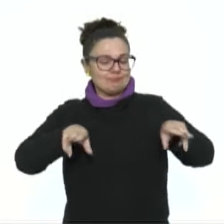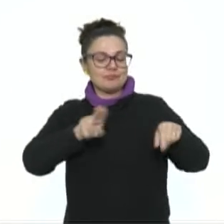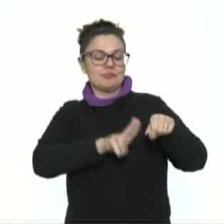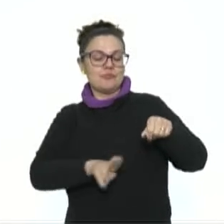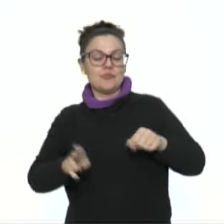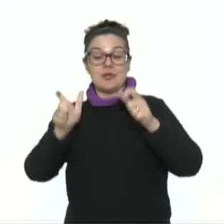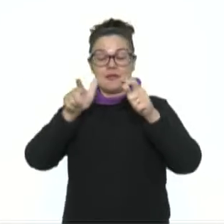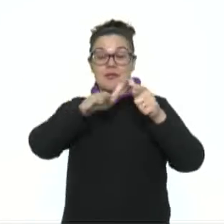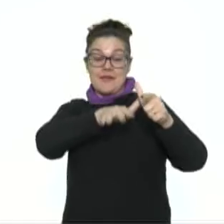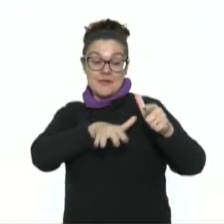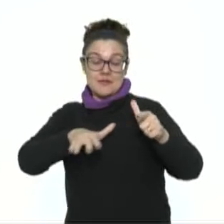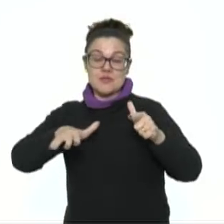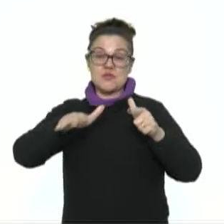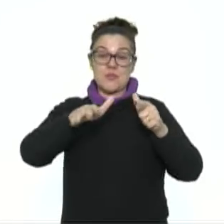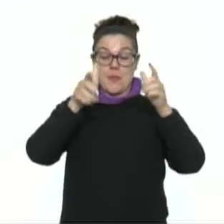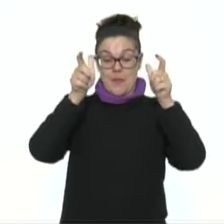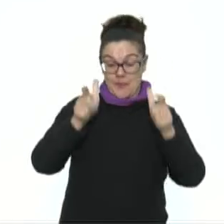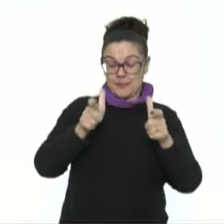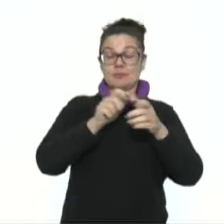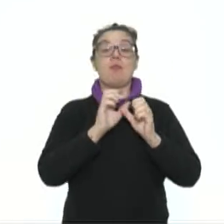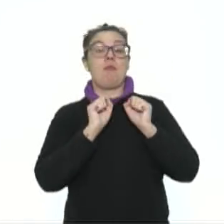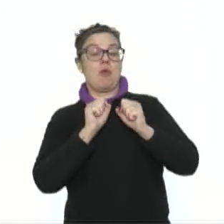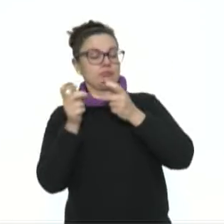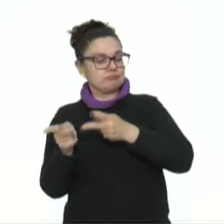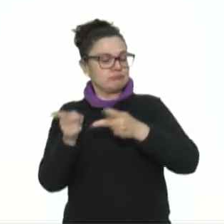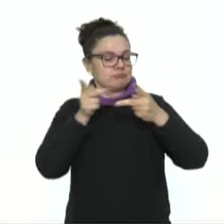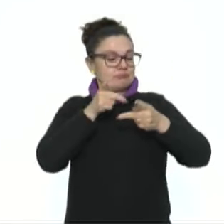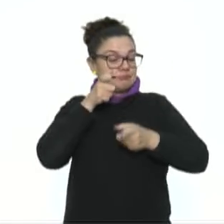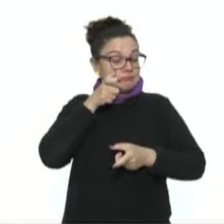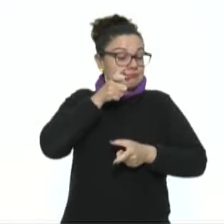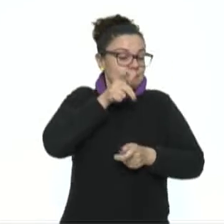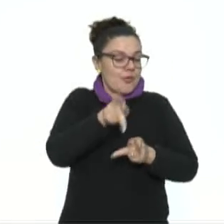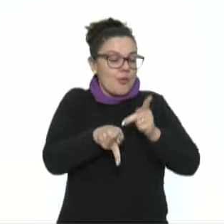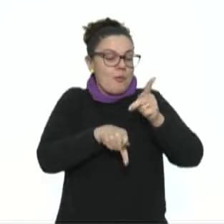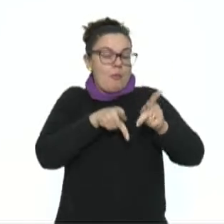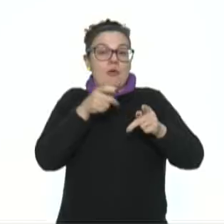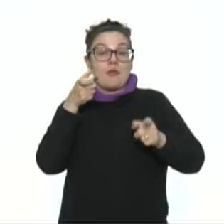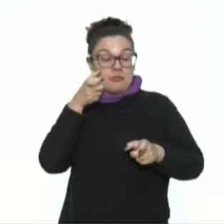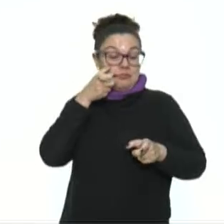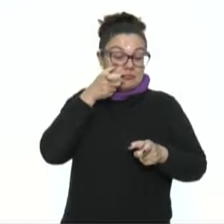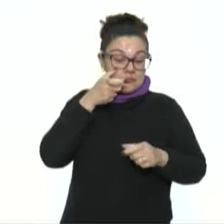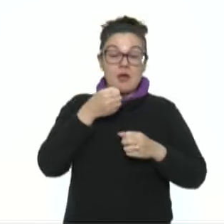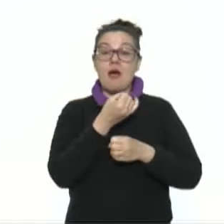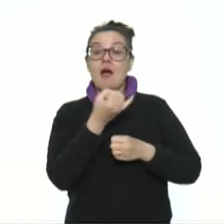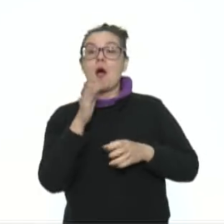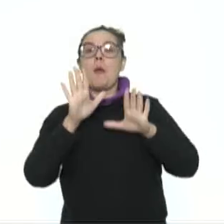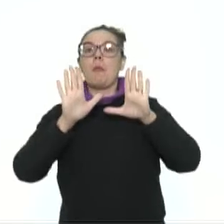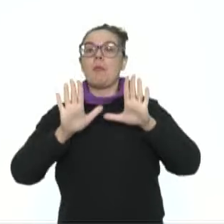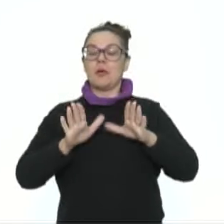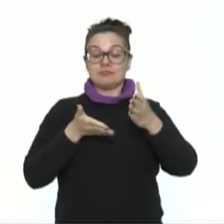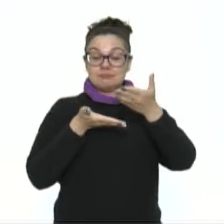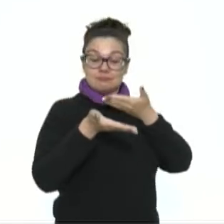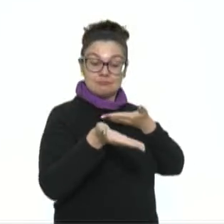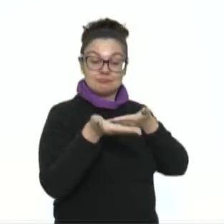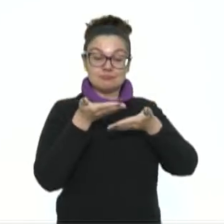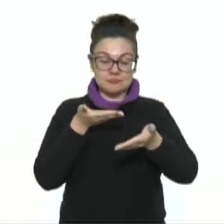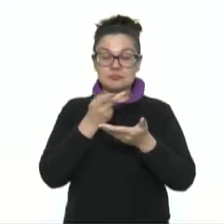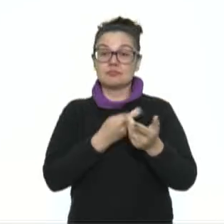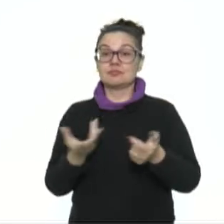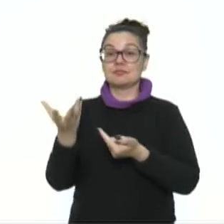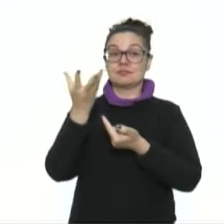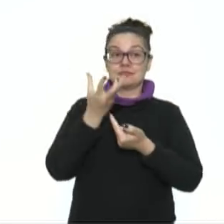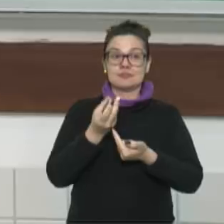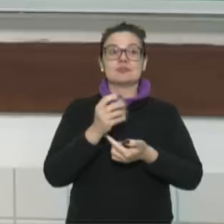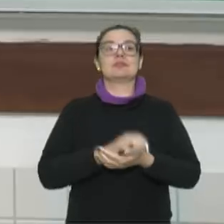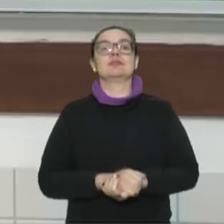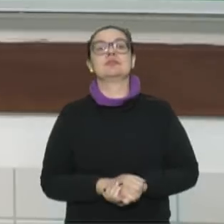suportes e ocupa um espaço, um lugar, que pode ser visitada pelo público, o qual em alguns casos pode interagir com a proposta artística,